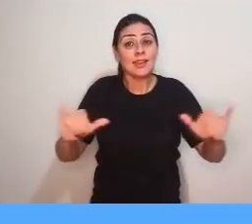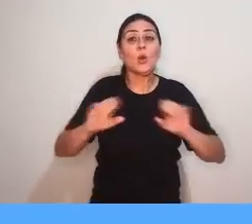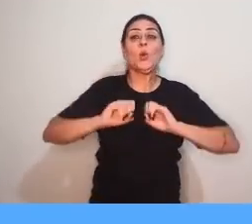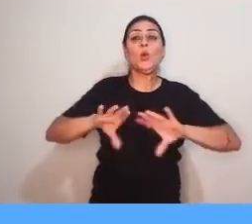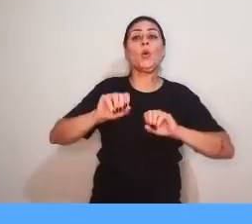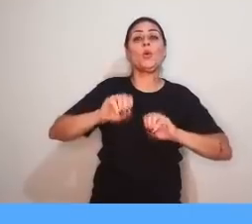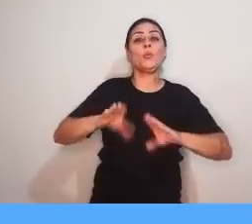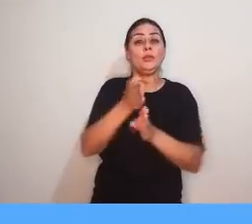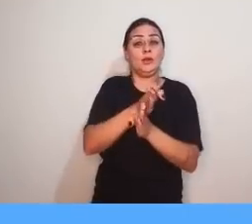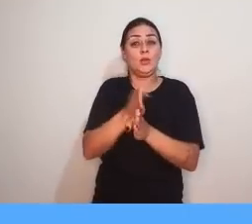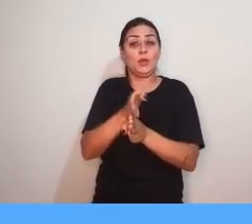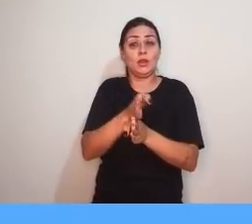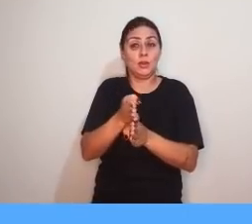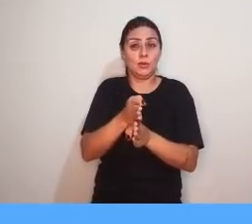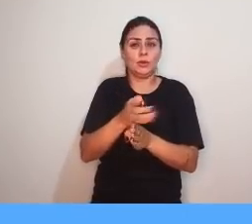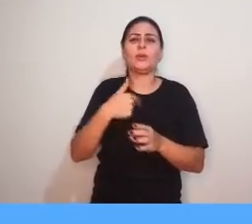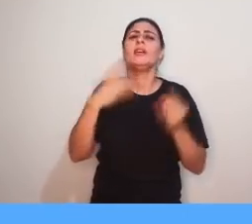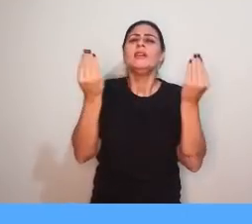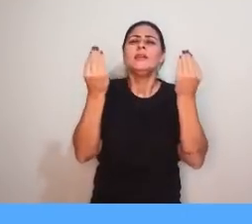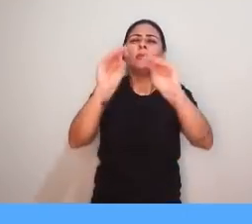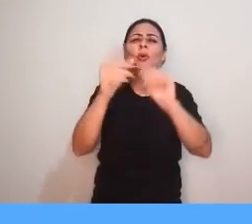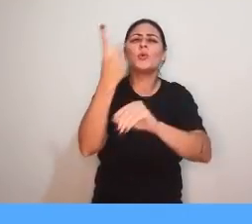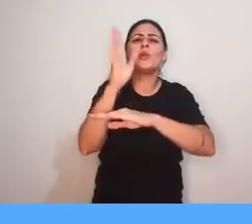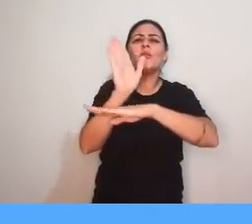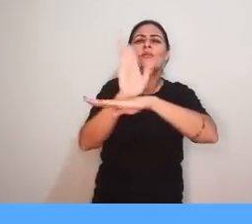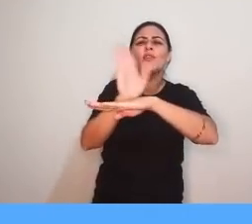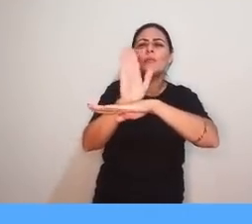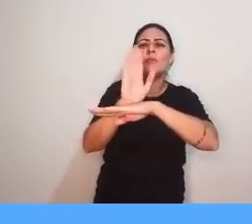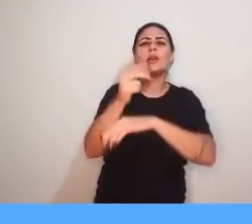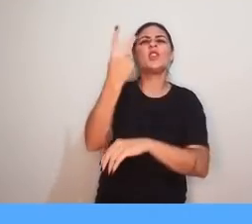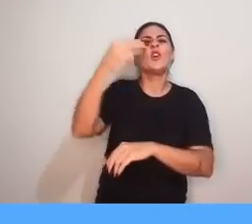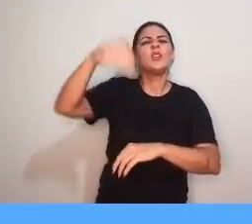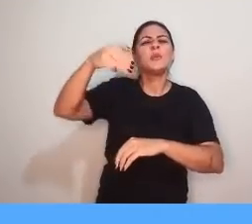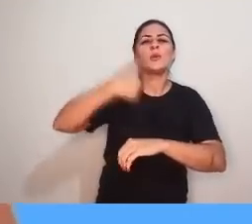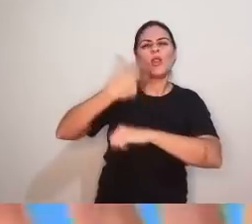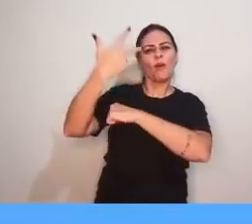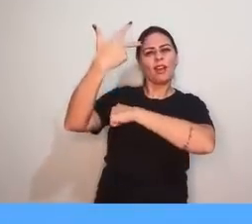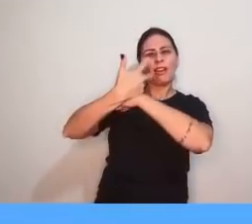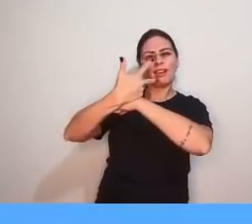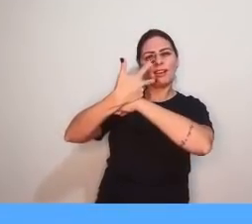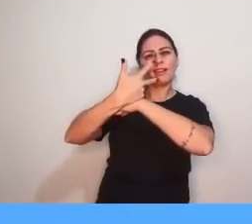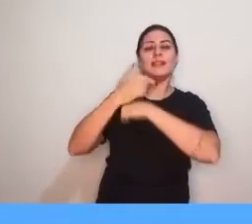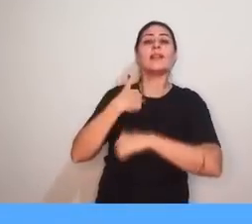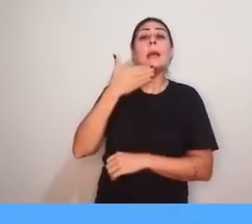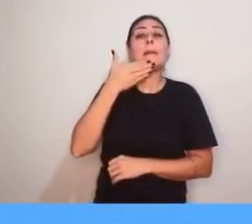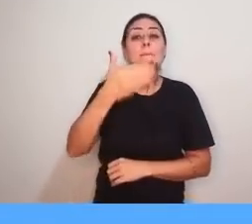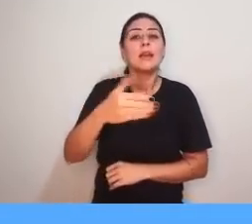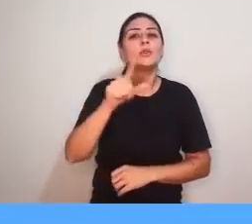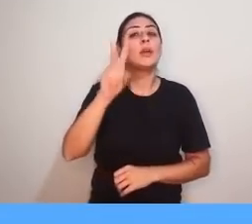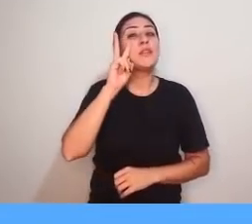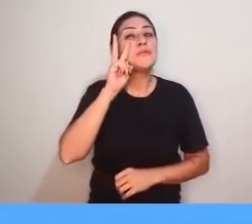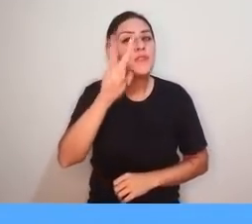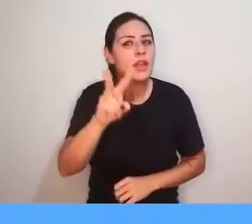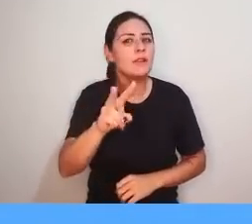num pequeno vídeo de 2 minutos que eu gravo, chamando atenção para que ele observe tal situação. Quando